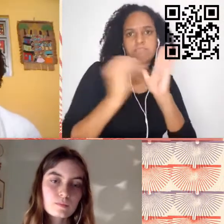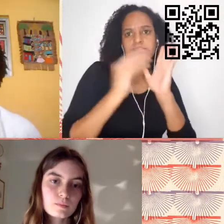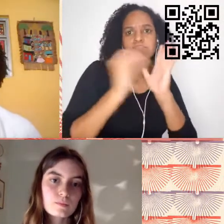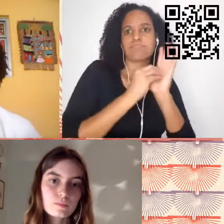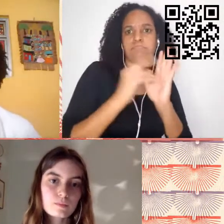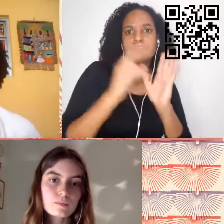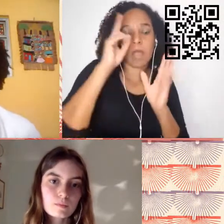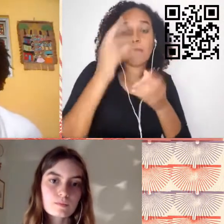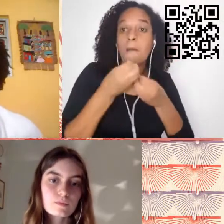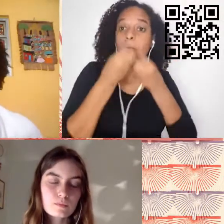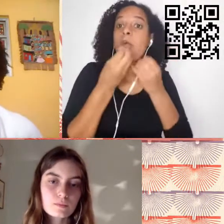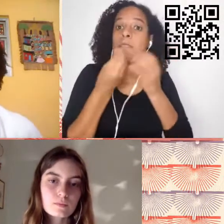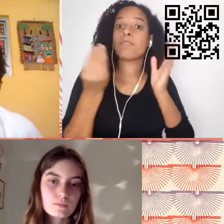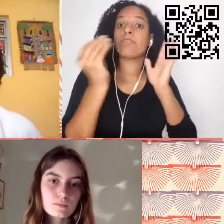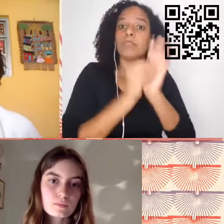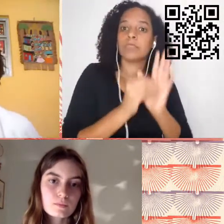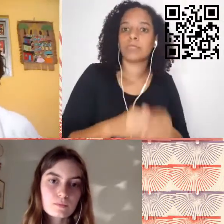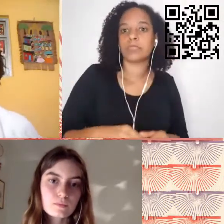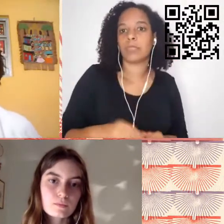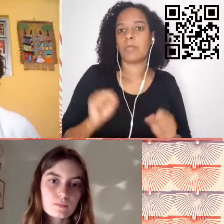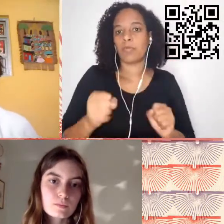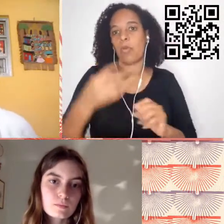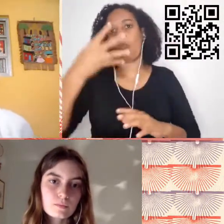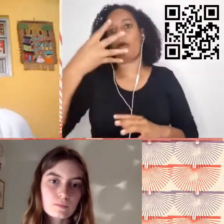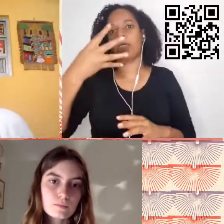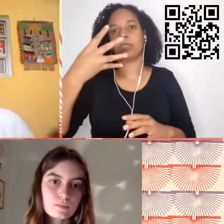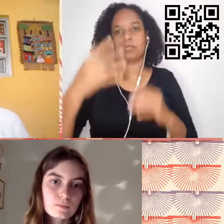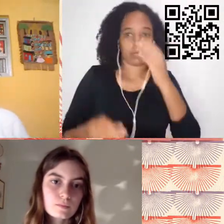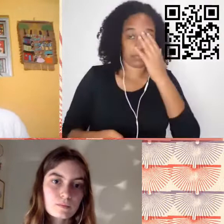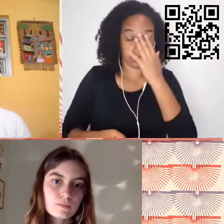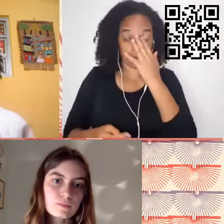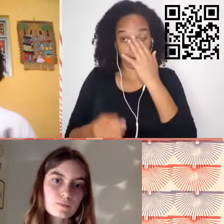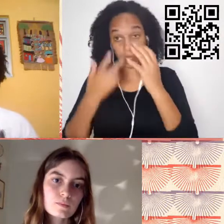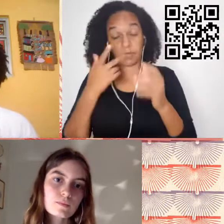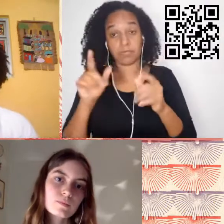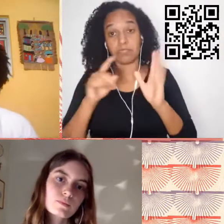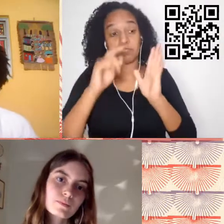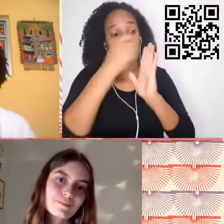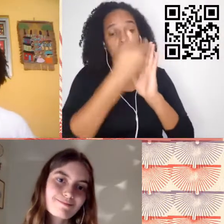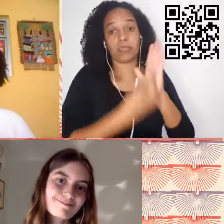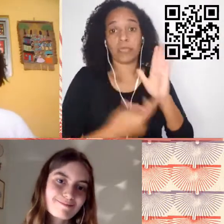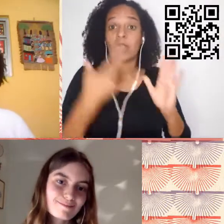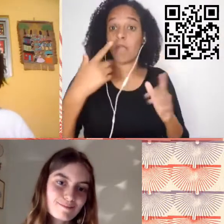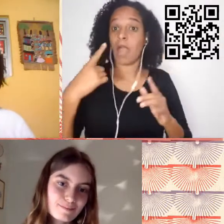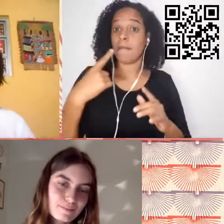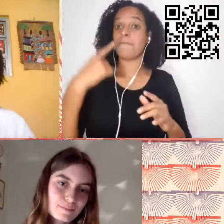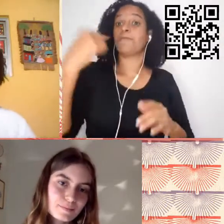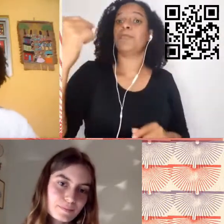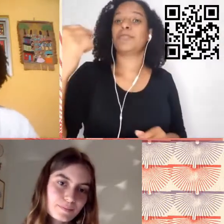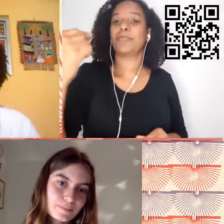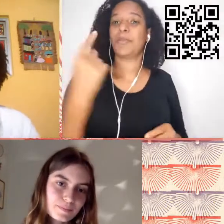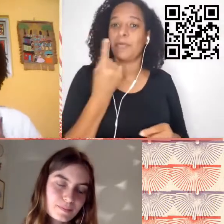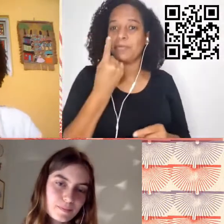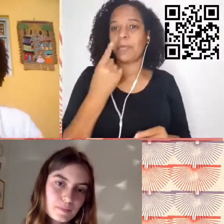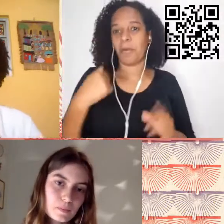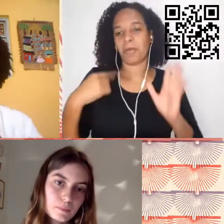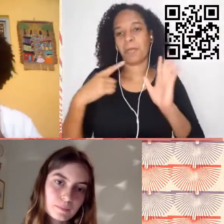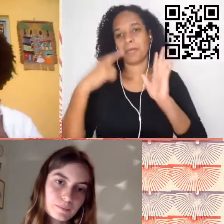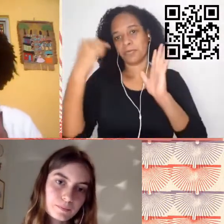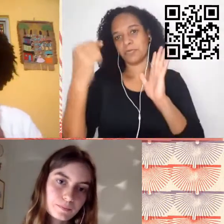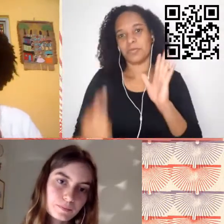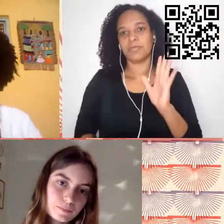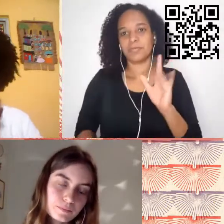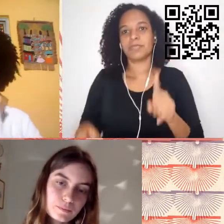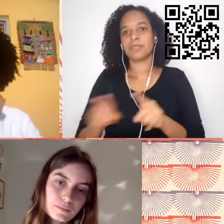alguns poemas, eram 4 poemas. E dentre as inscrições, eu fui uma das selecionadas, né? E